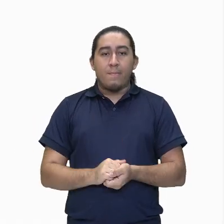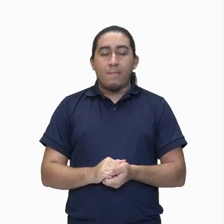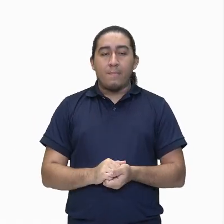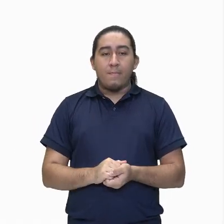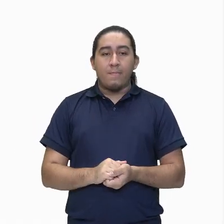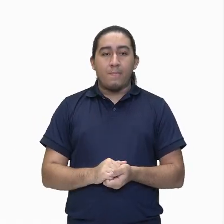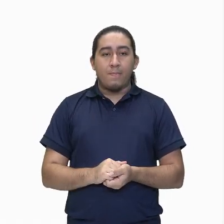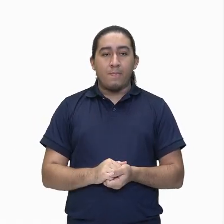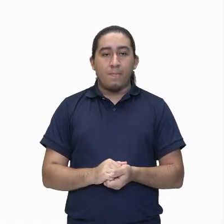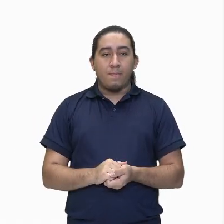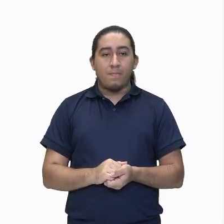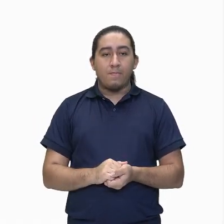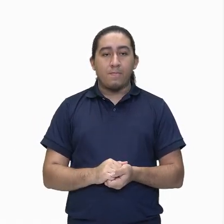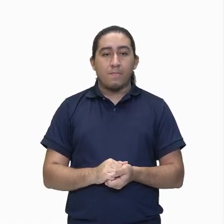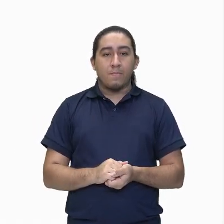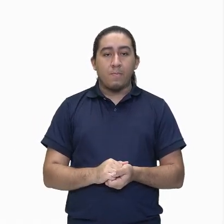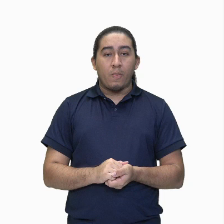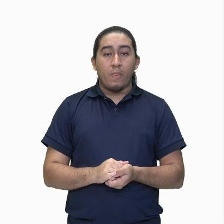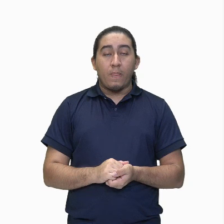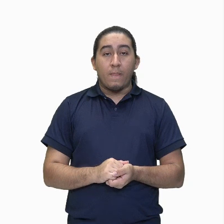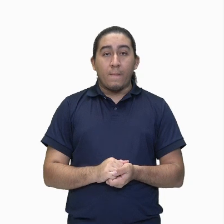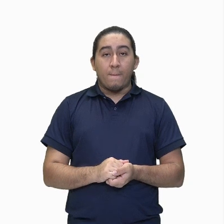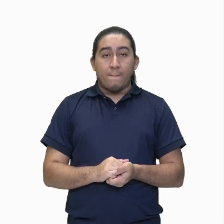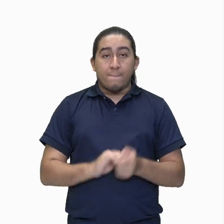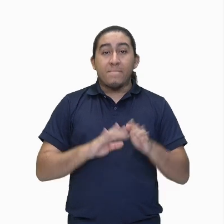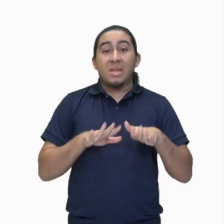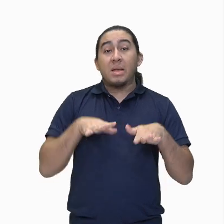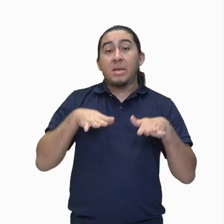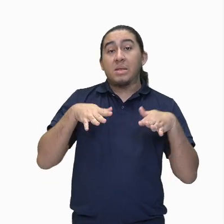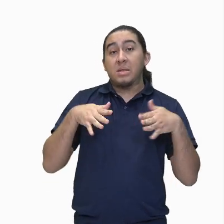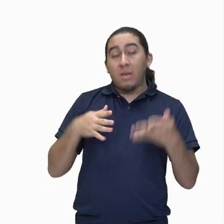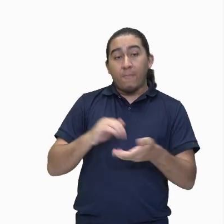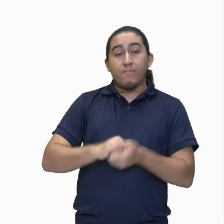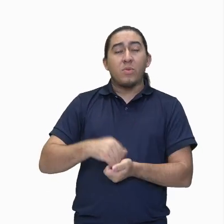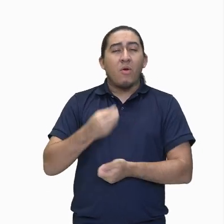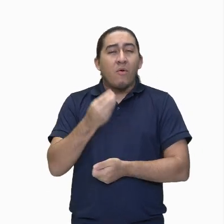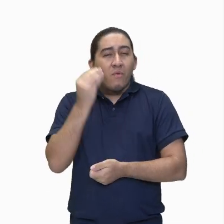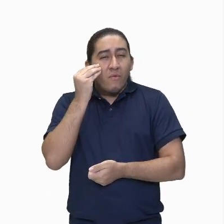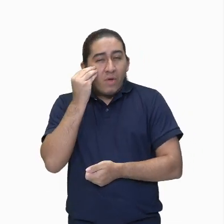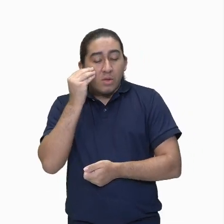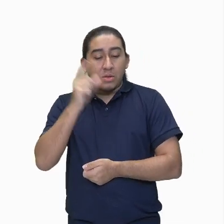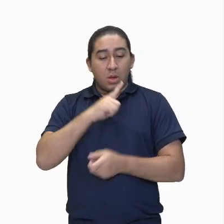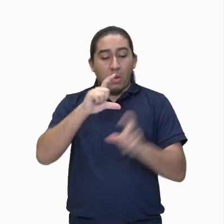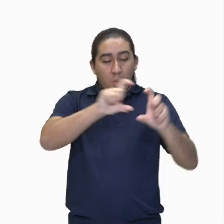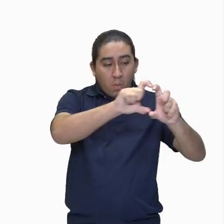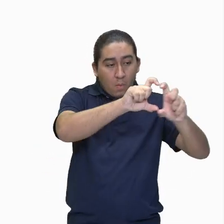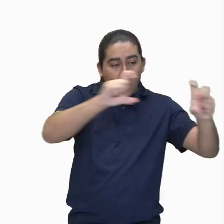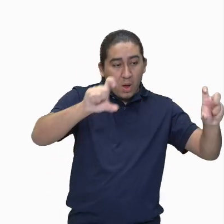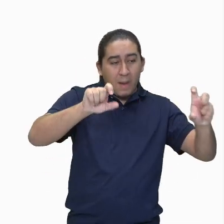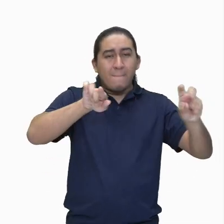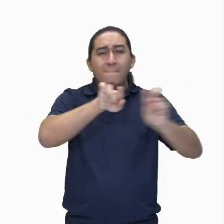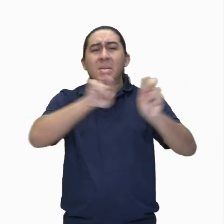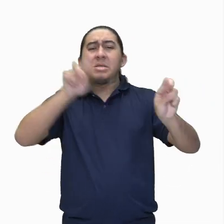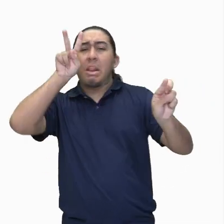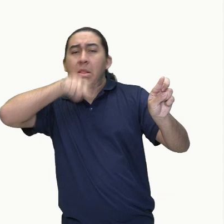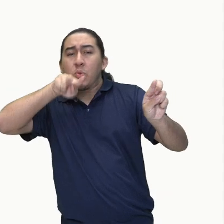A leitura de potência, né? Eu vou ler a potência da seguinte forma.